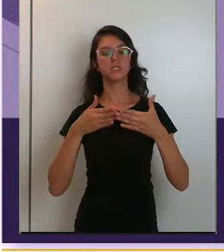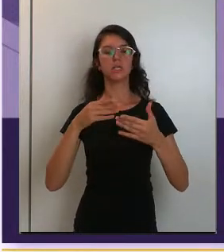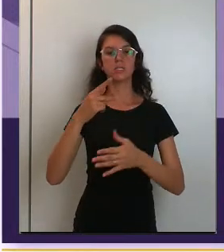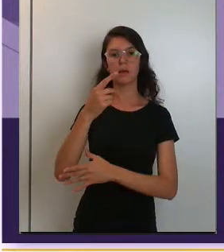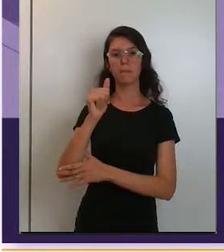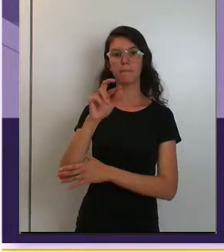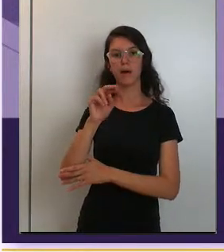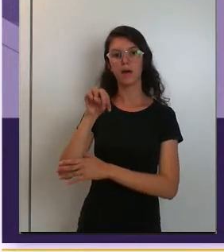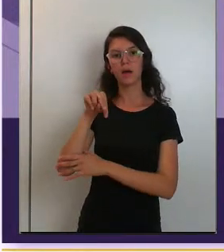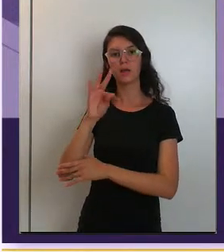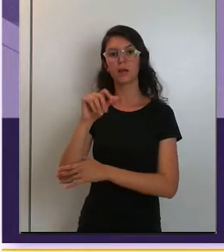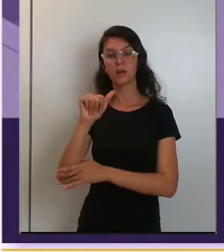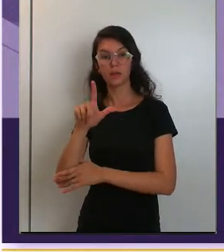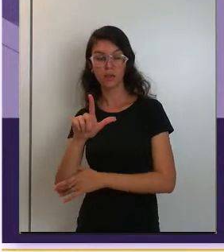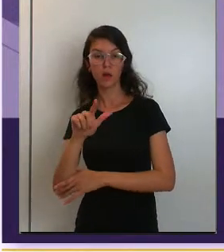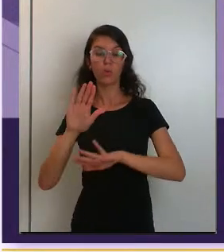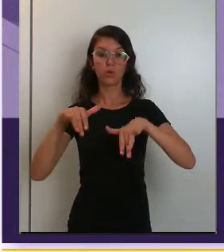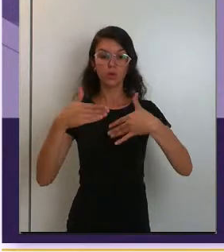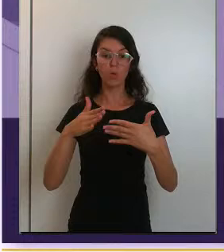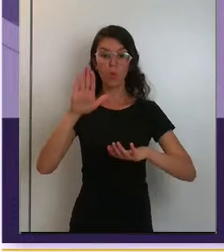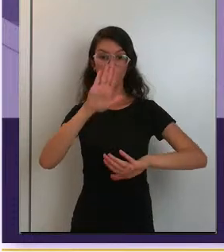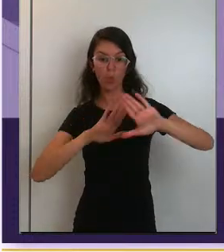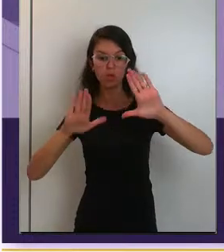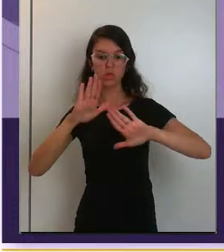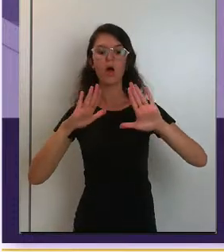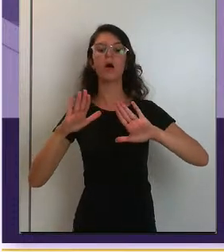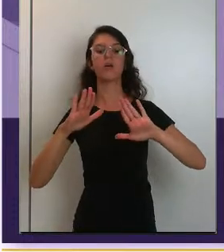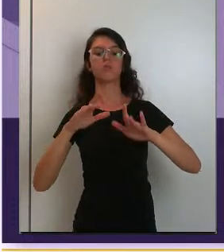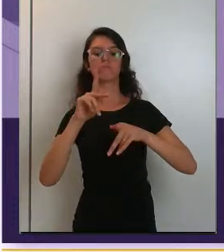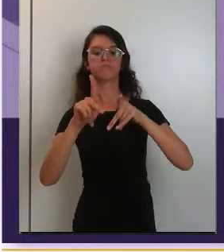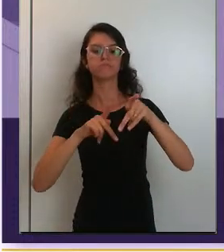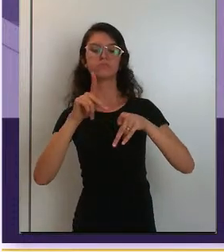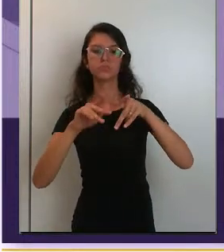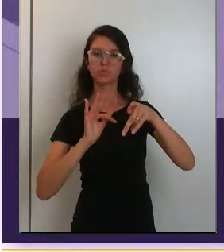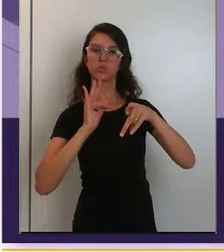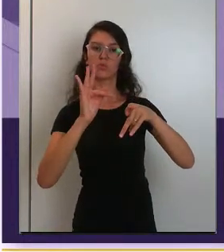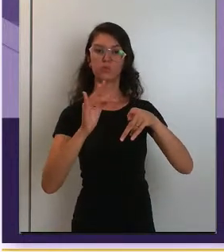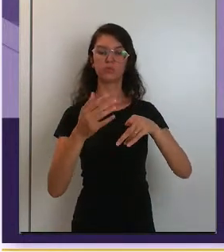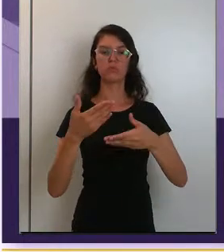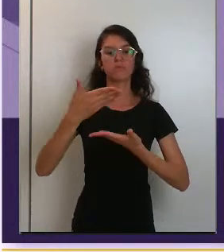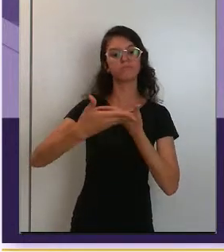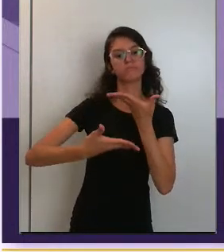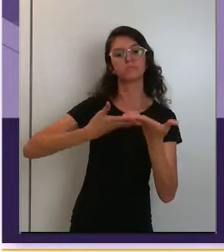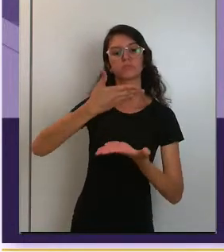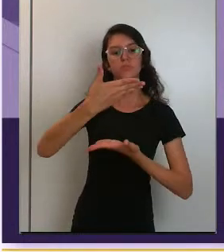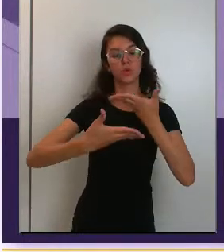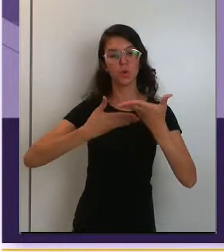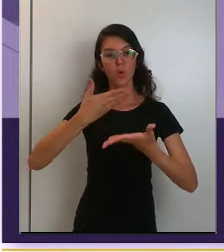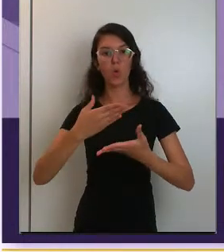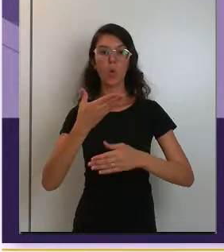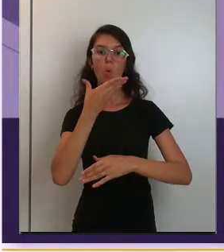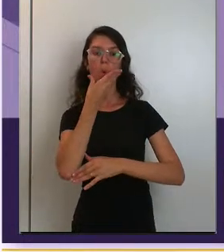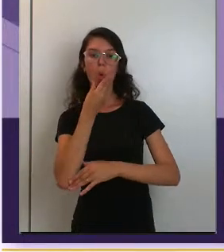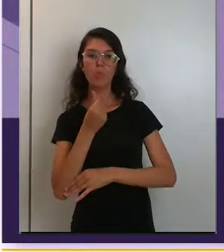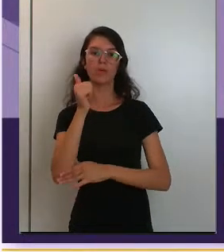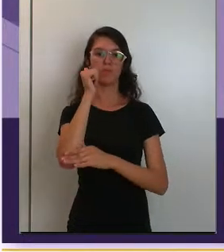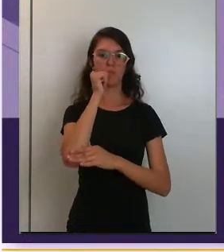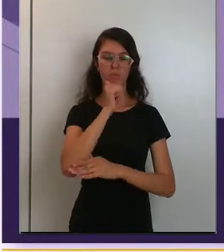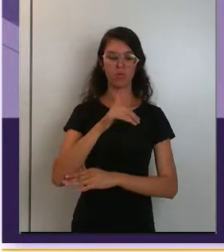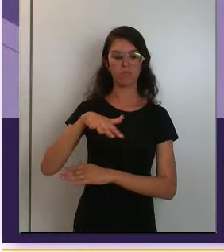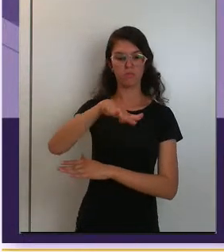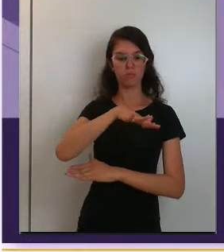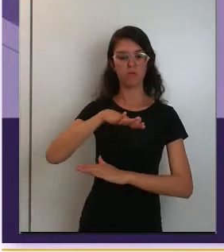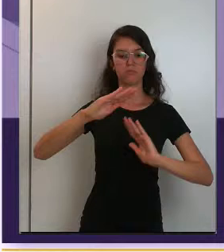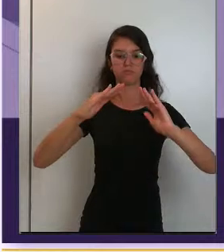o cuidado das novas gerações seja compartilhado por homens e mulheres no ambiente